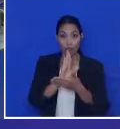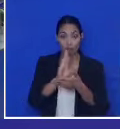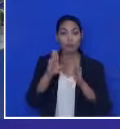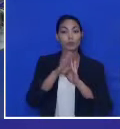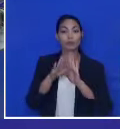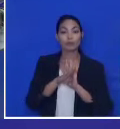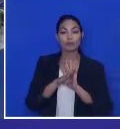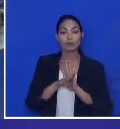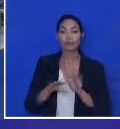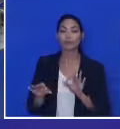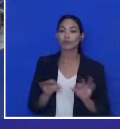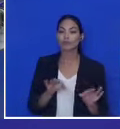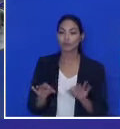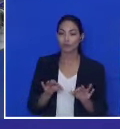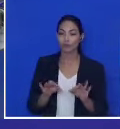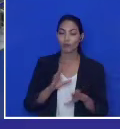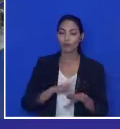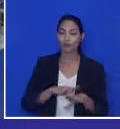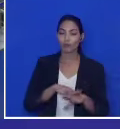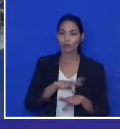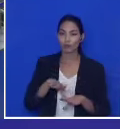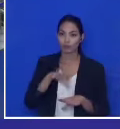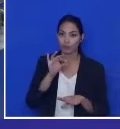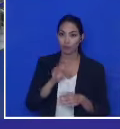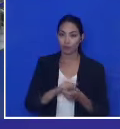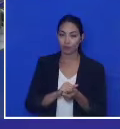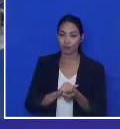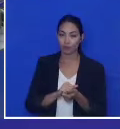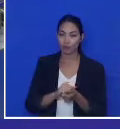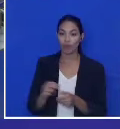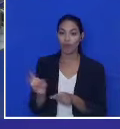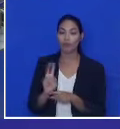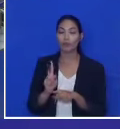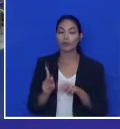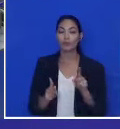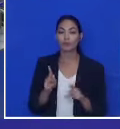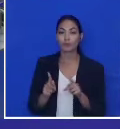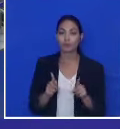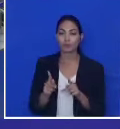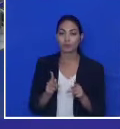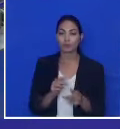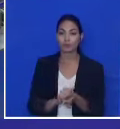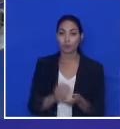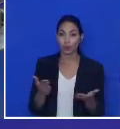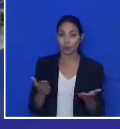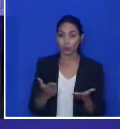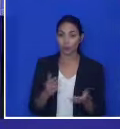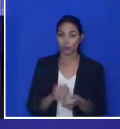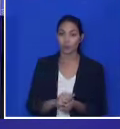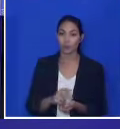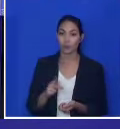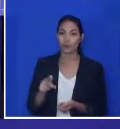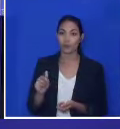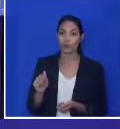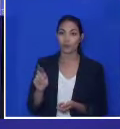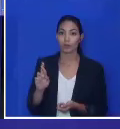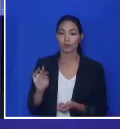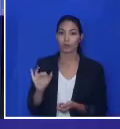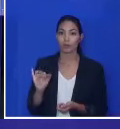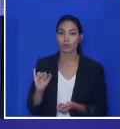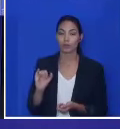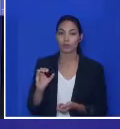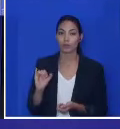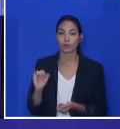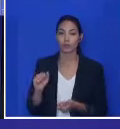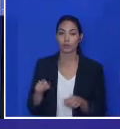validar todo o processo de preparação e o sorteio dessa noite, a gente conta com a presença de duas auditoras populares. Ao meu lado, a